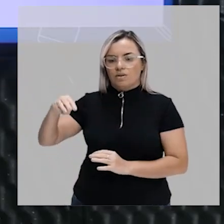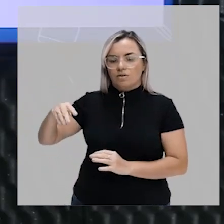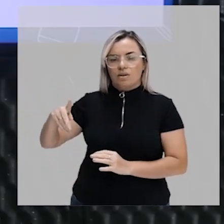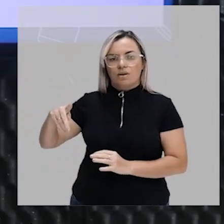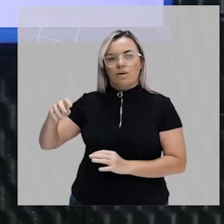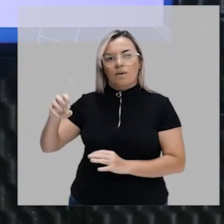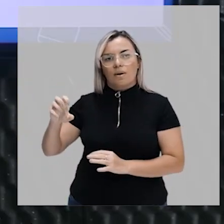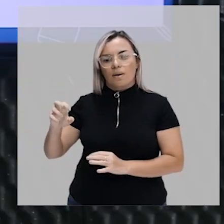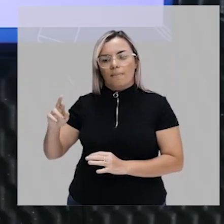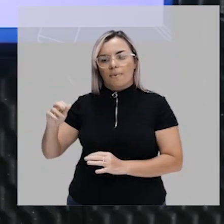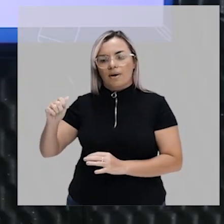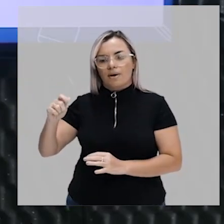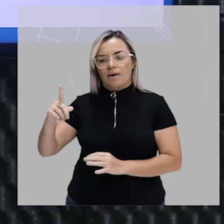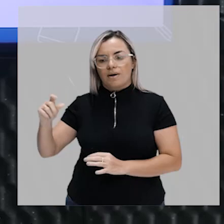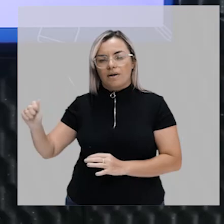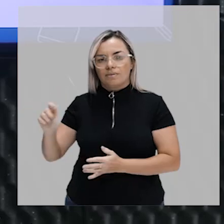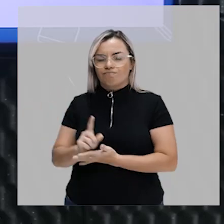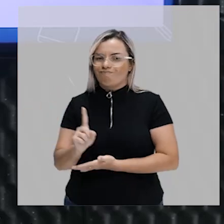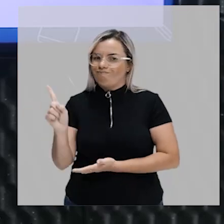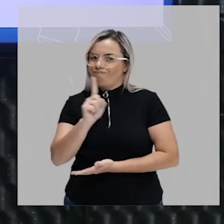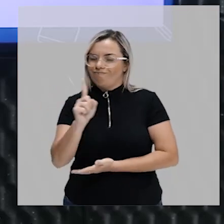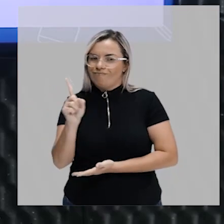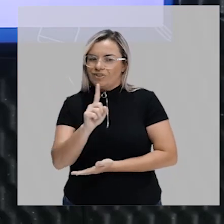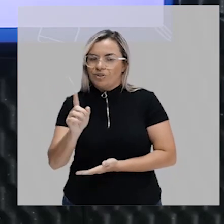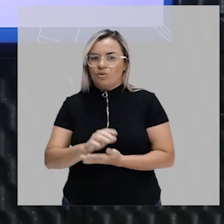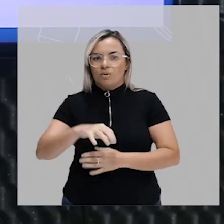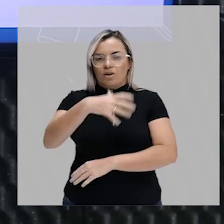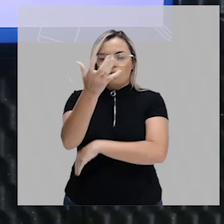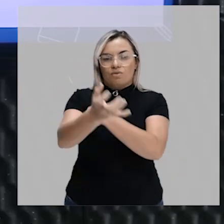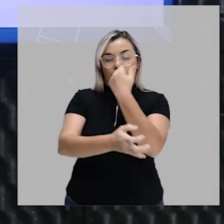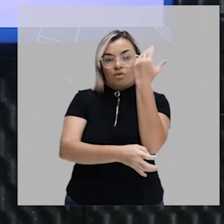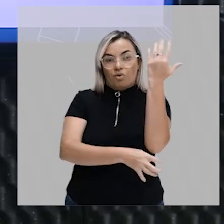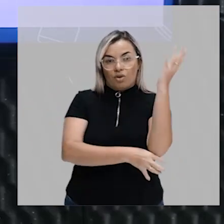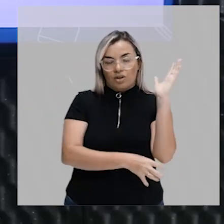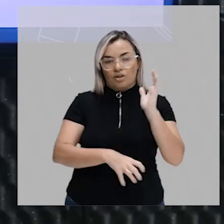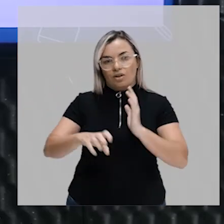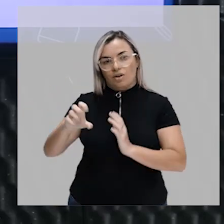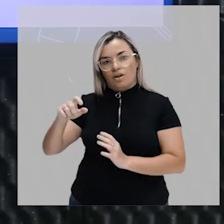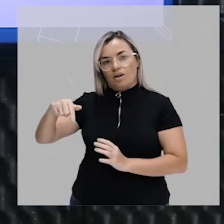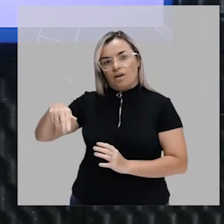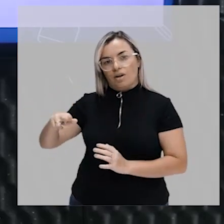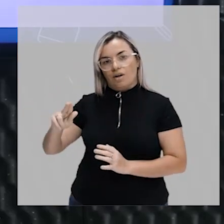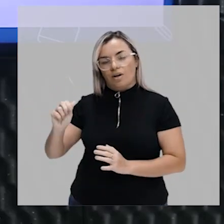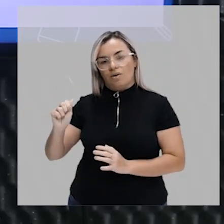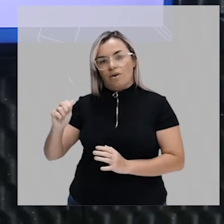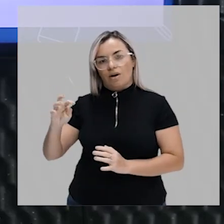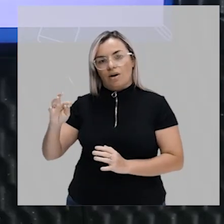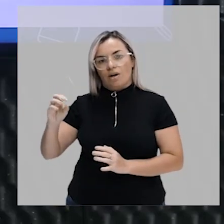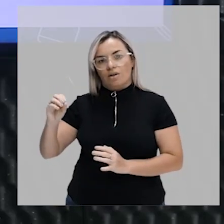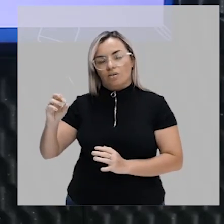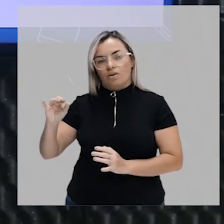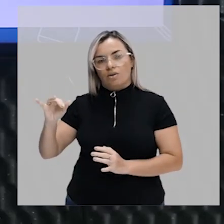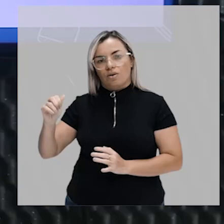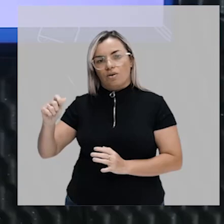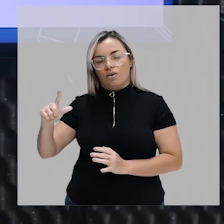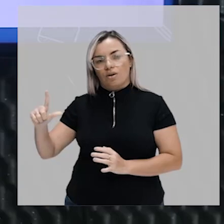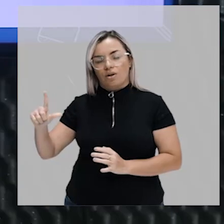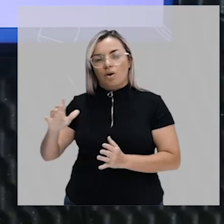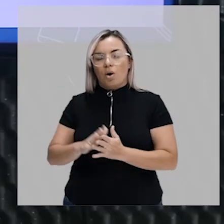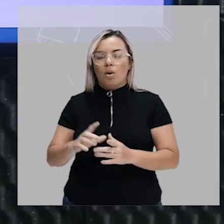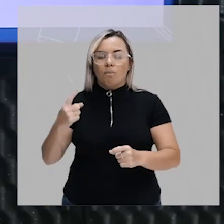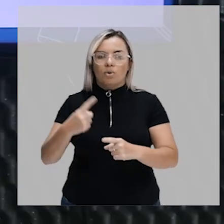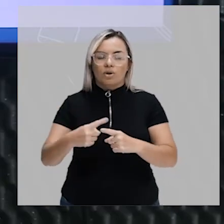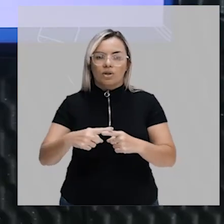Nós temos uma floresta equatorial porque estamos na região da linha do Equador, né? Nós temos aqui no Brasil, na